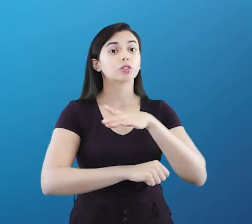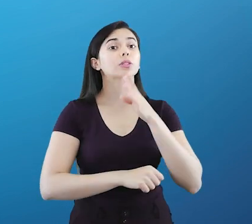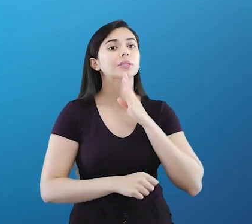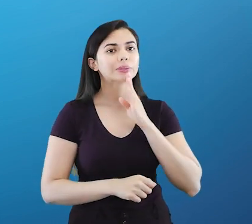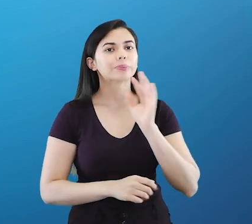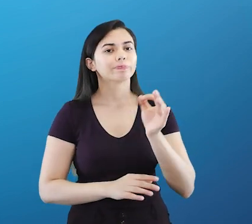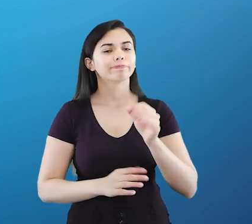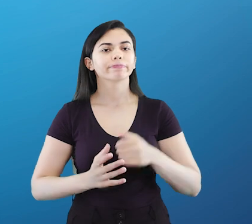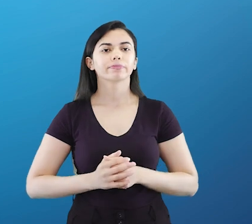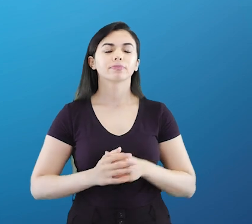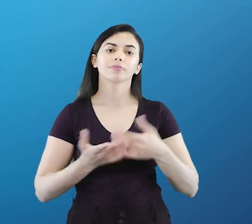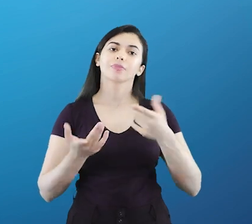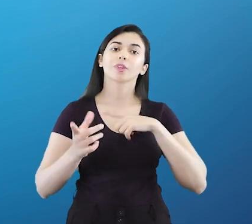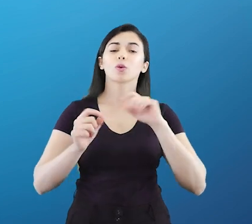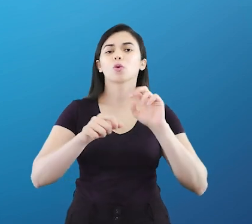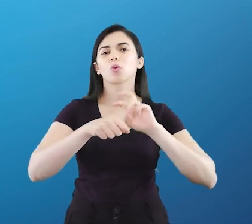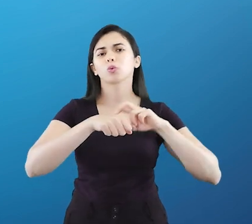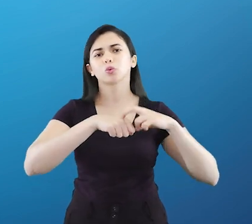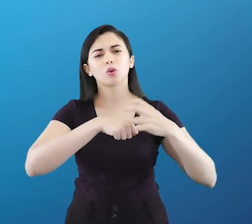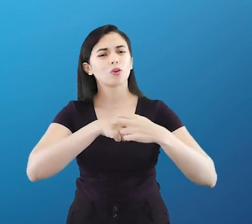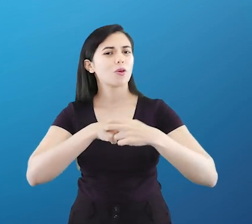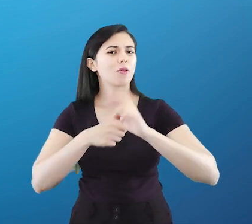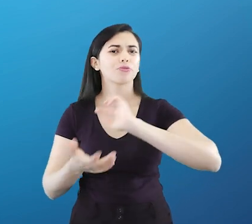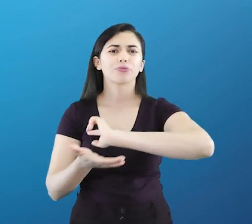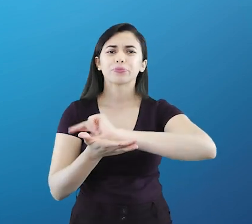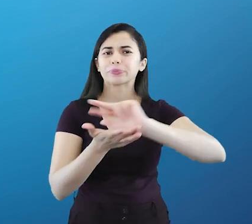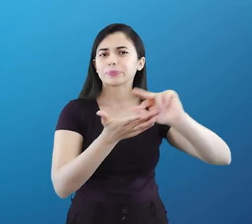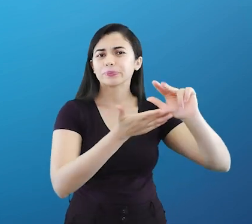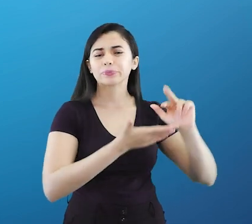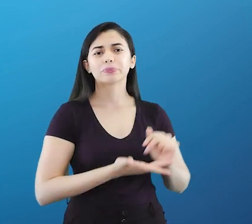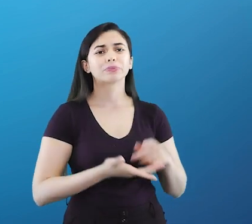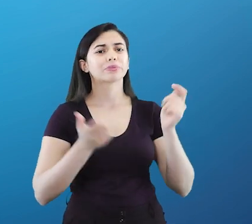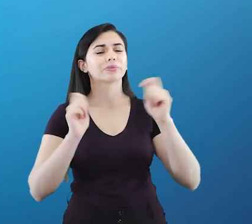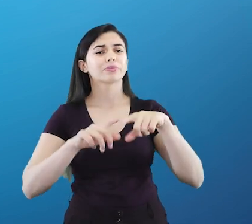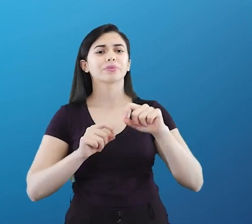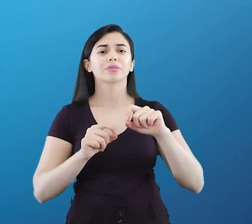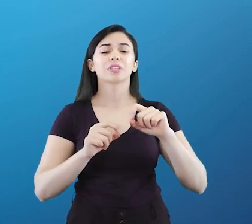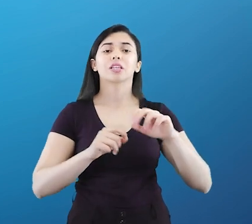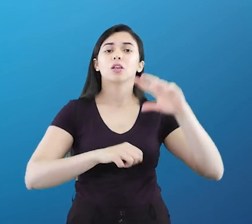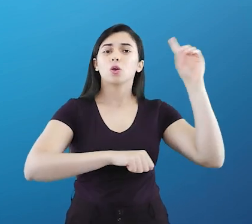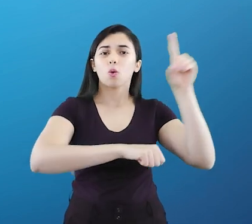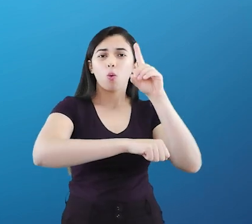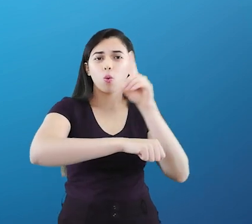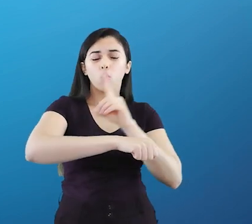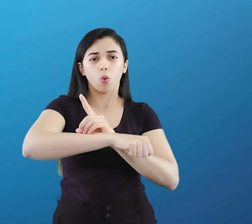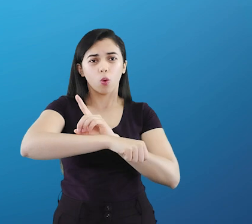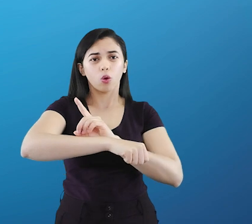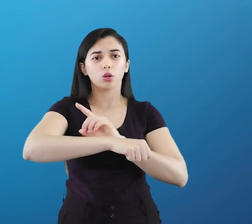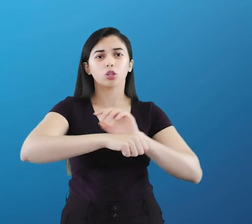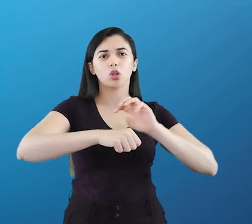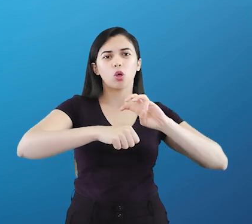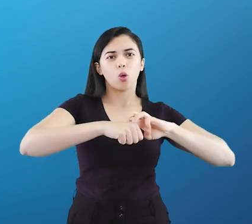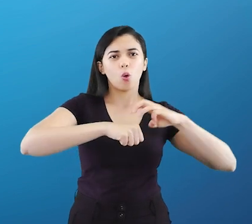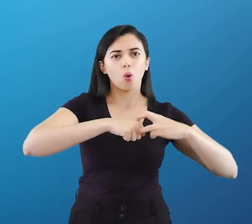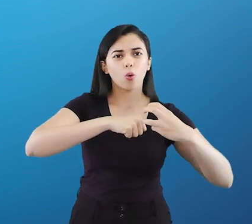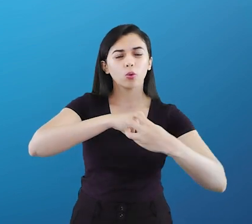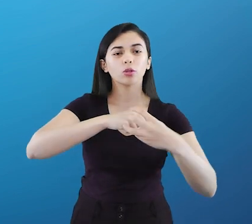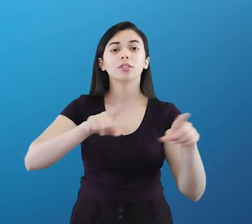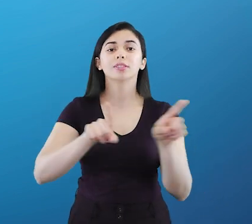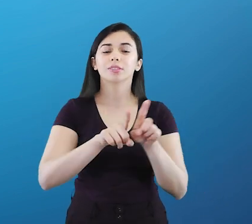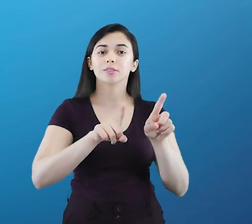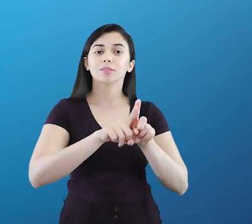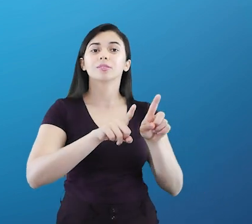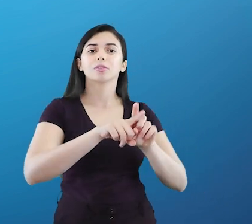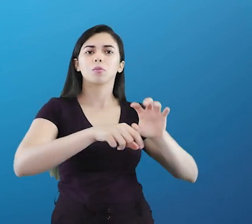Ele transmite vários vírus que causam, dentre elas, dengue, chikungunya e a zika, por